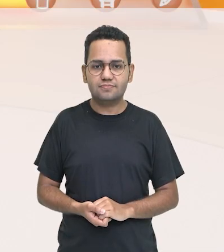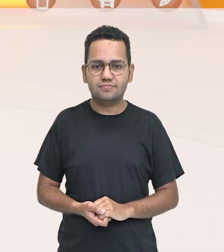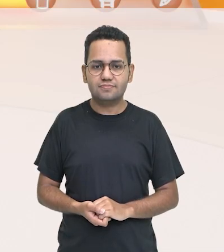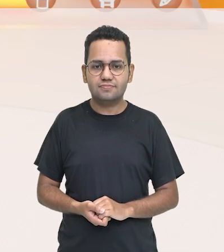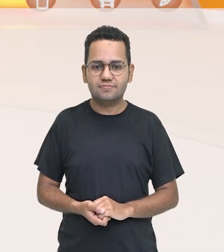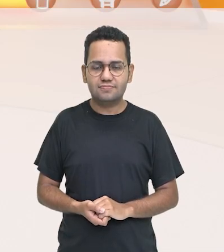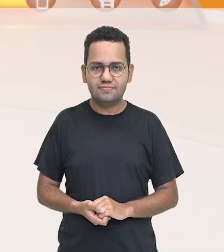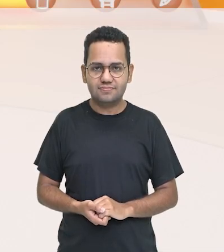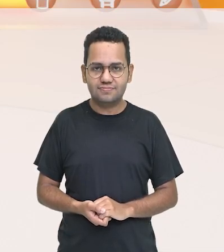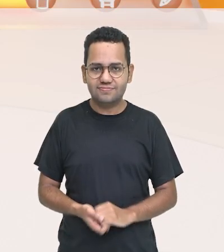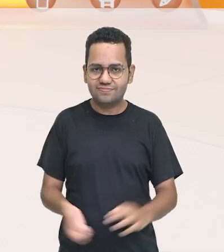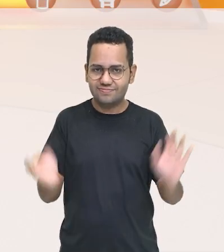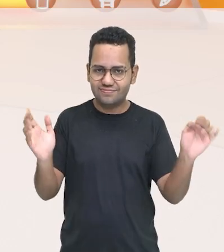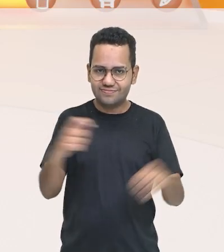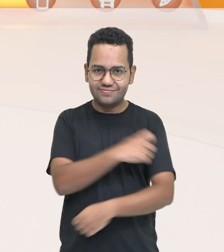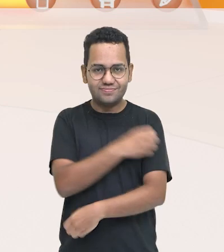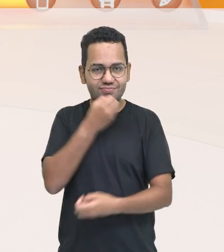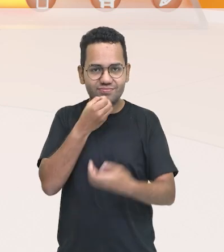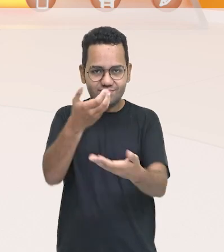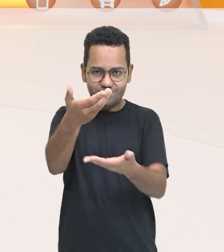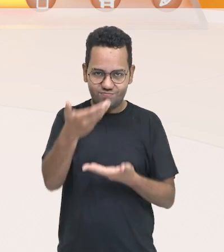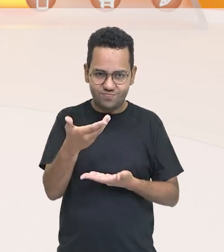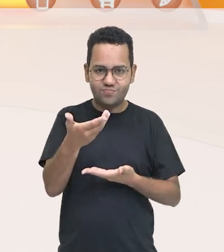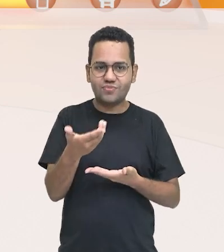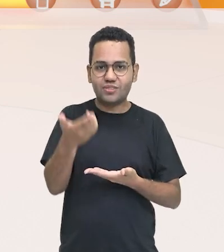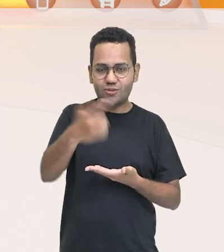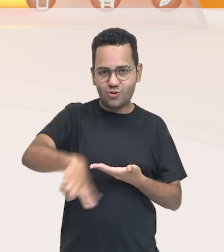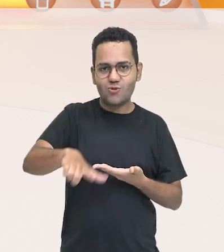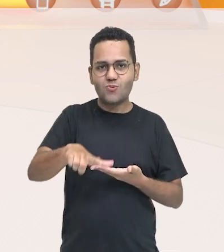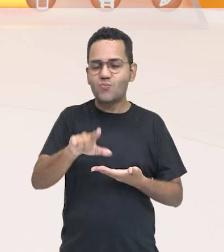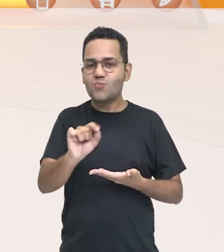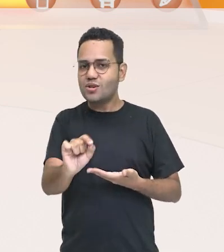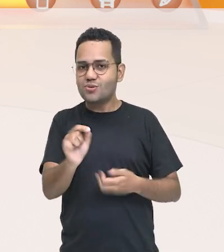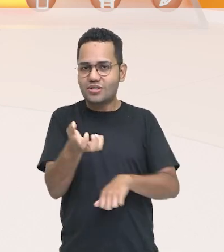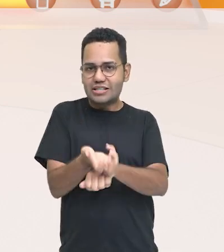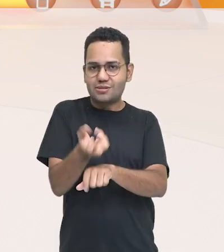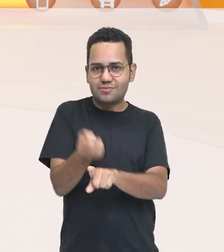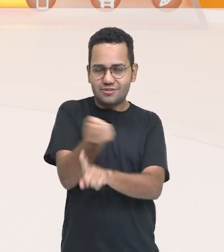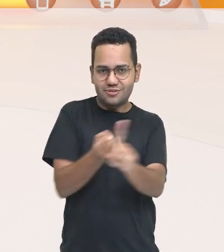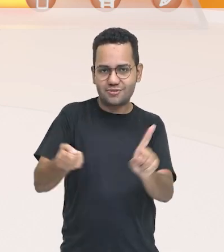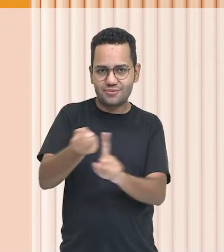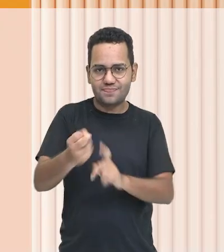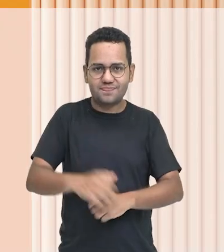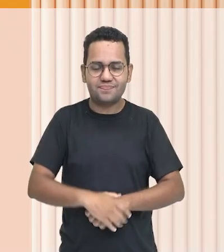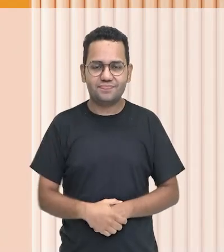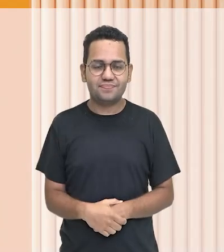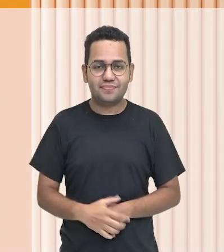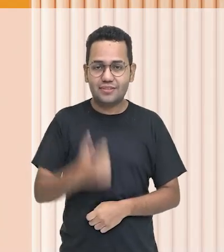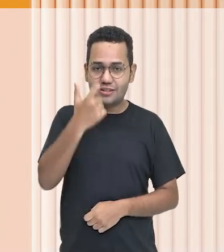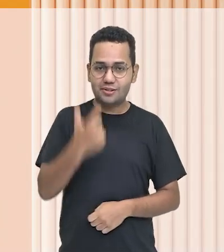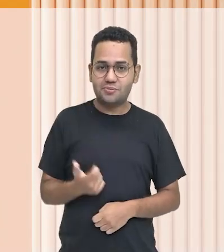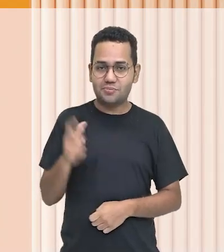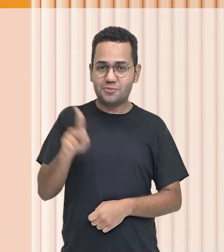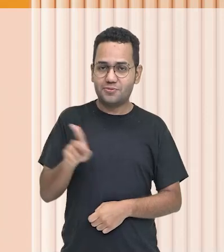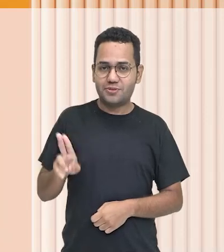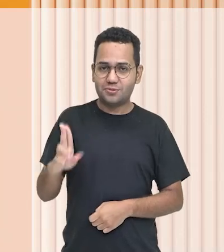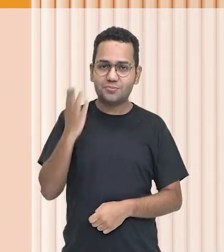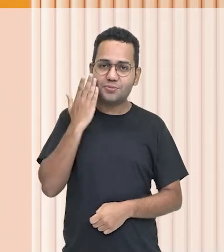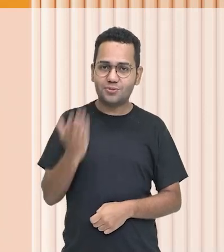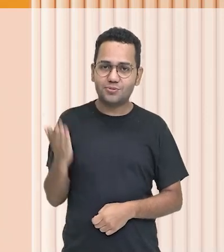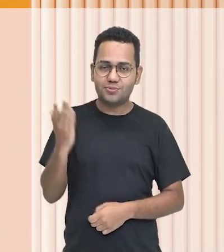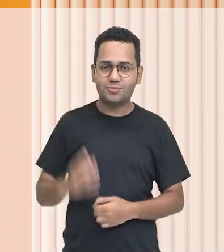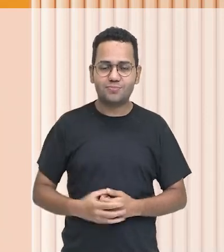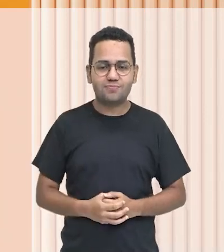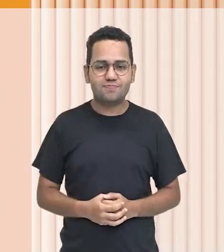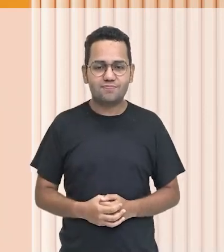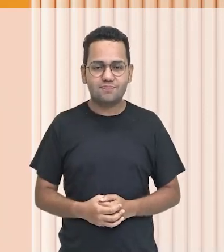Olá, sejam bem-vindos e bem-vindas ao componente curricular Sociologia. Eu sou o professor Dário